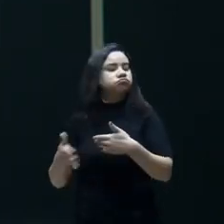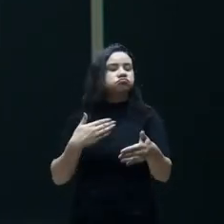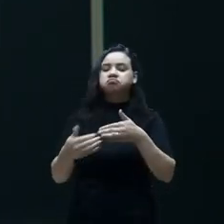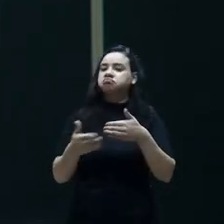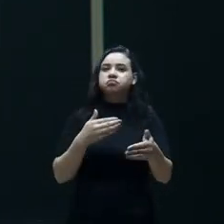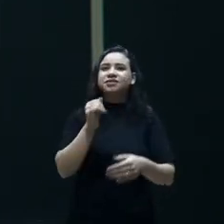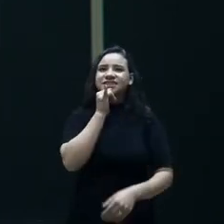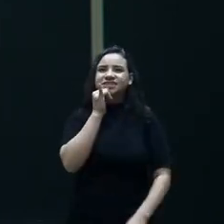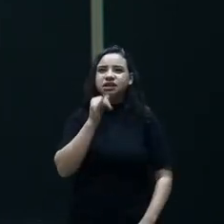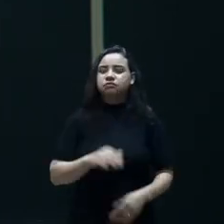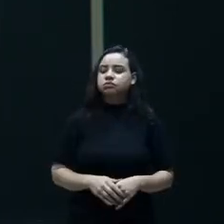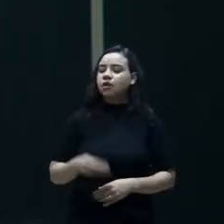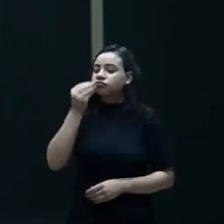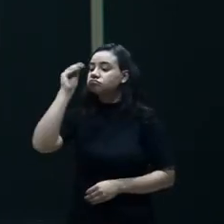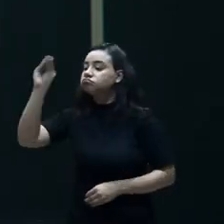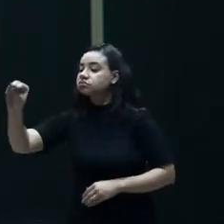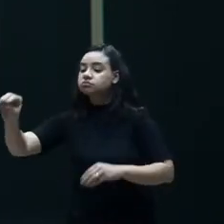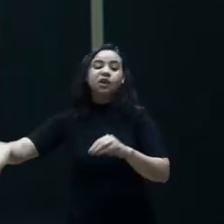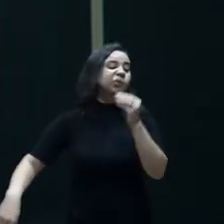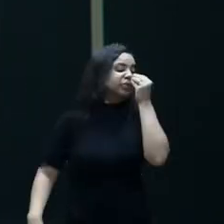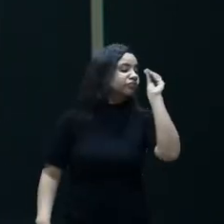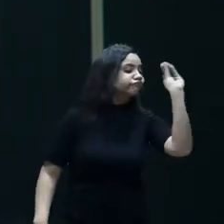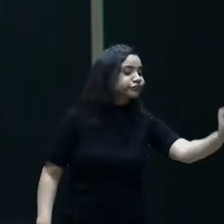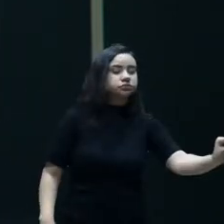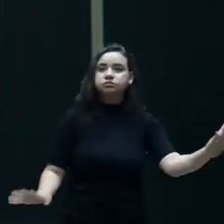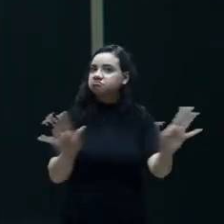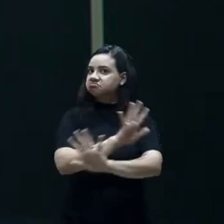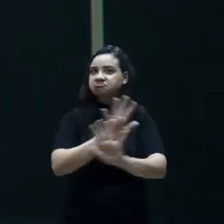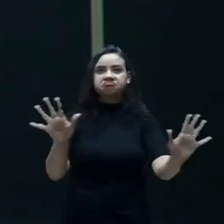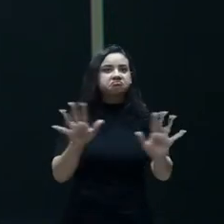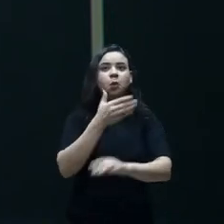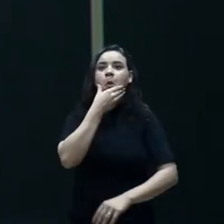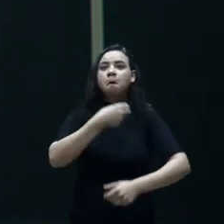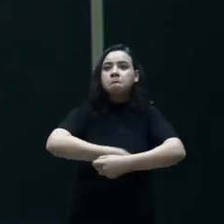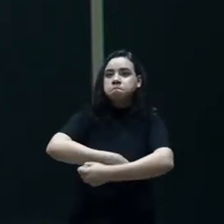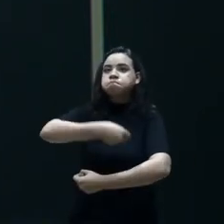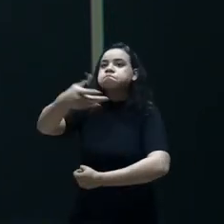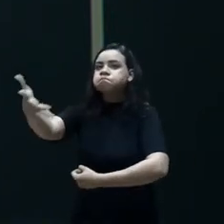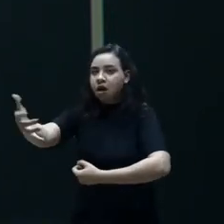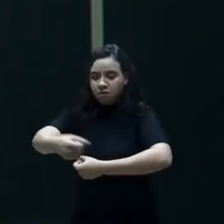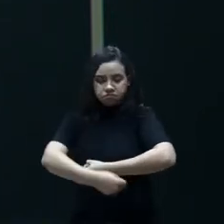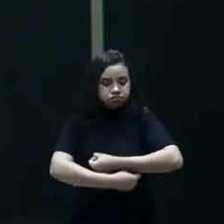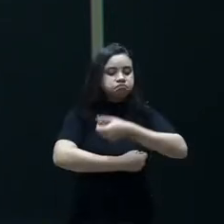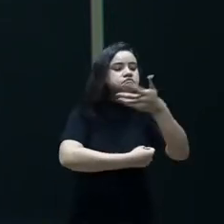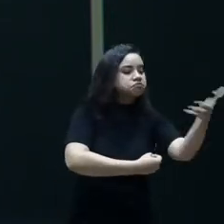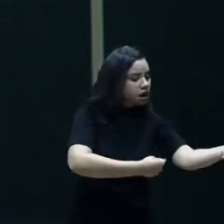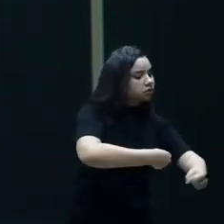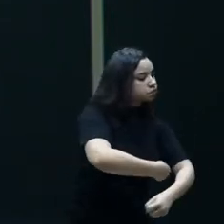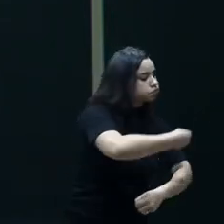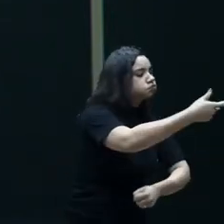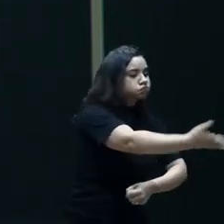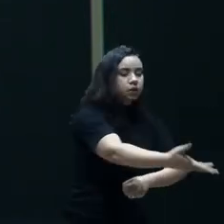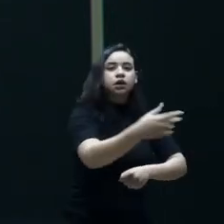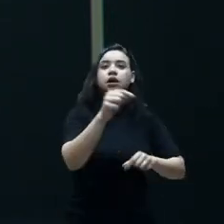nenhuma acepção de coração, de pessoas, mas ele semeia. Semeia a boa